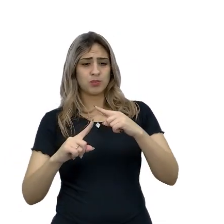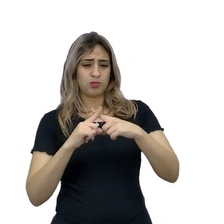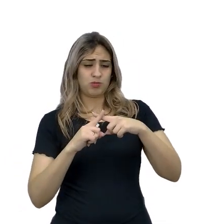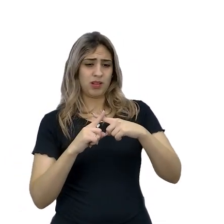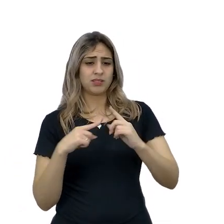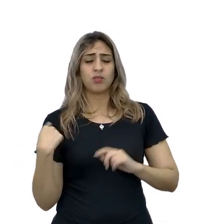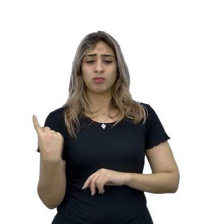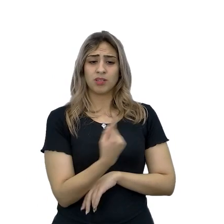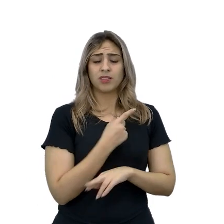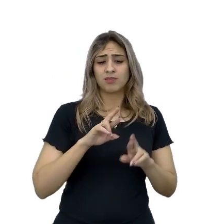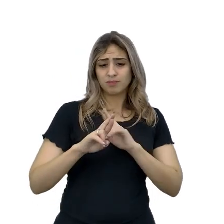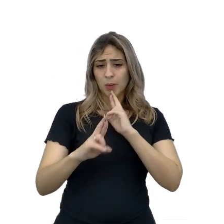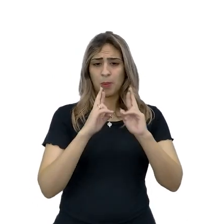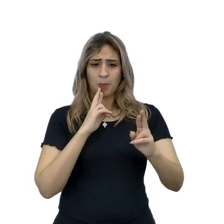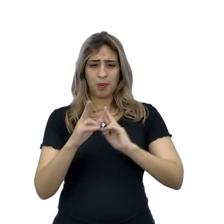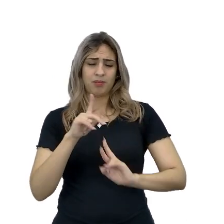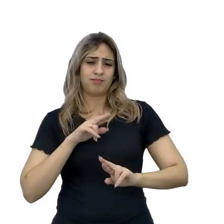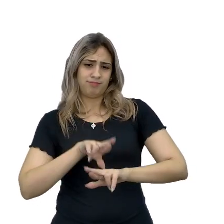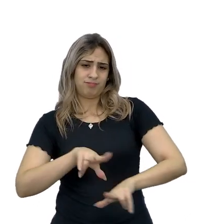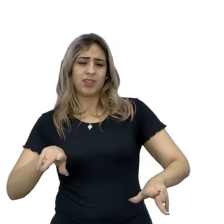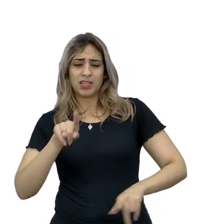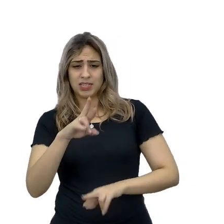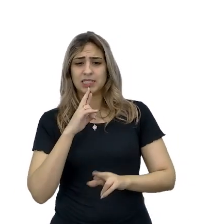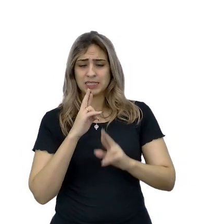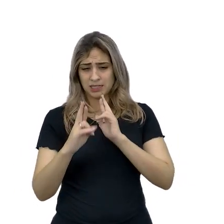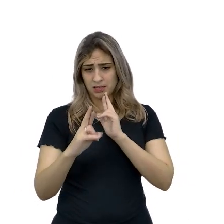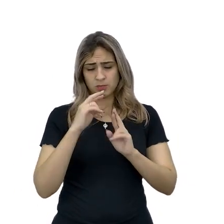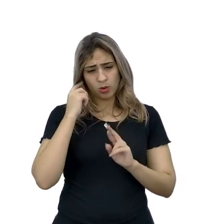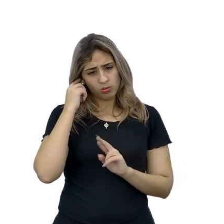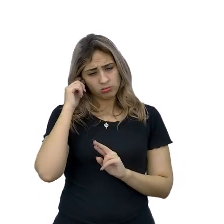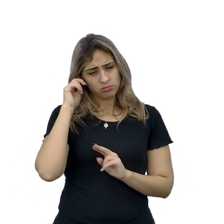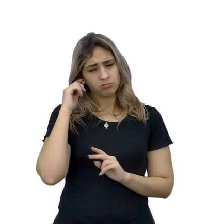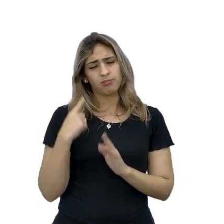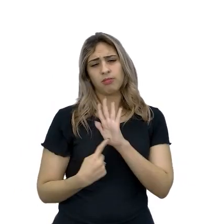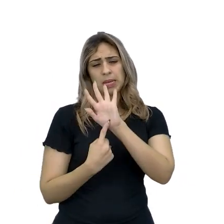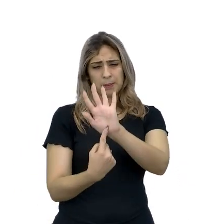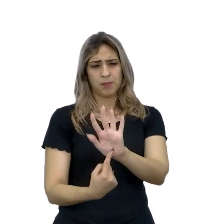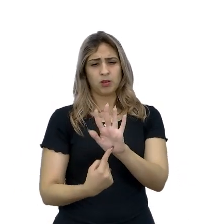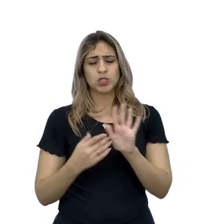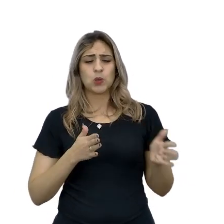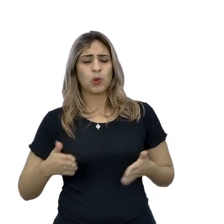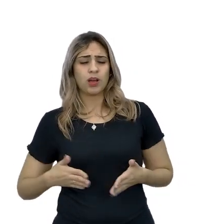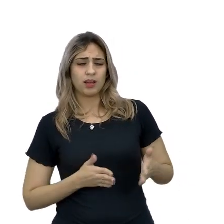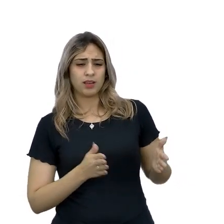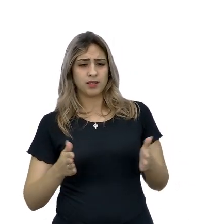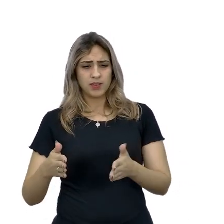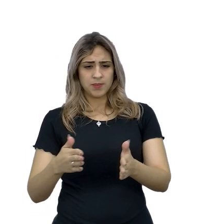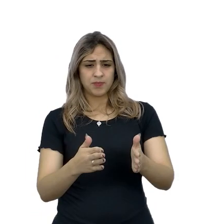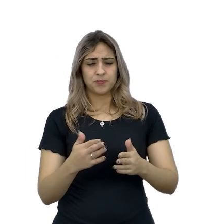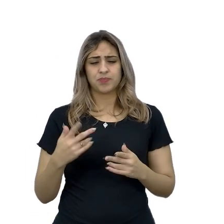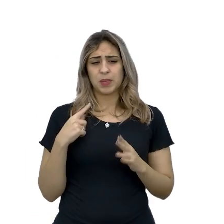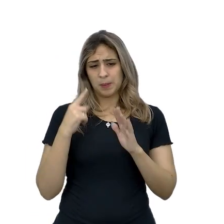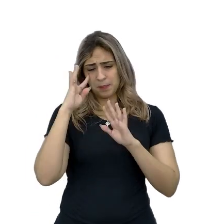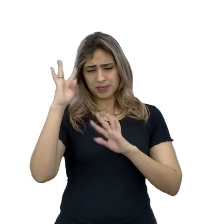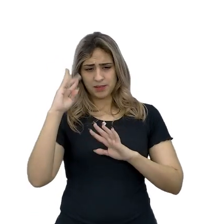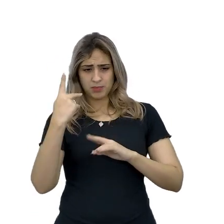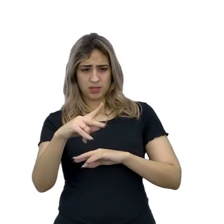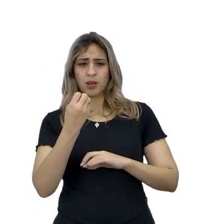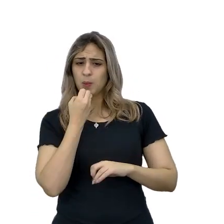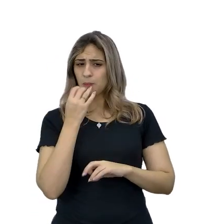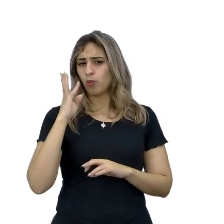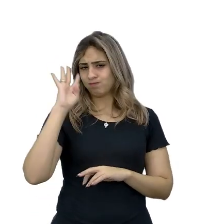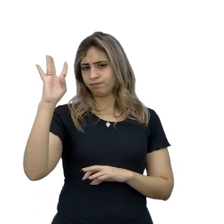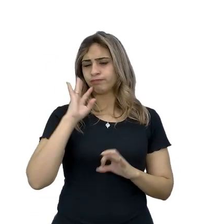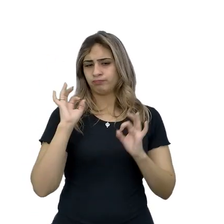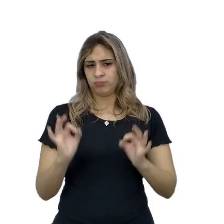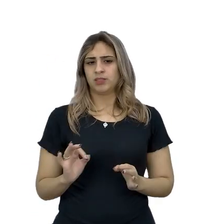ele fez isso, ele vai achar a resposta. Então, cada uma dessas respostas que mostra um caminho do pensamento dele é um bom